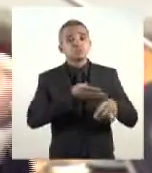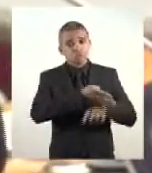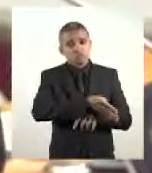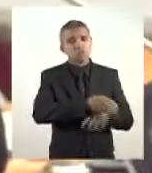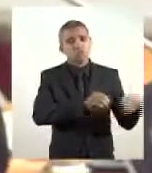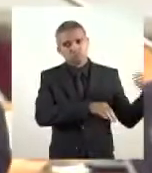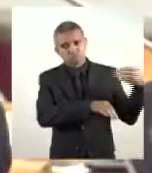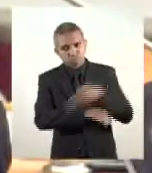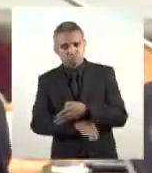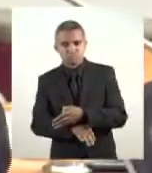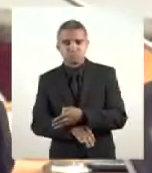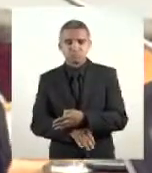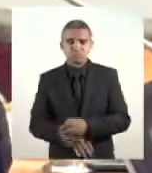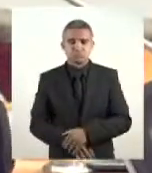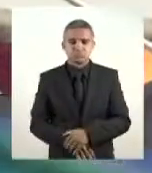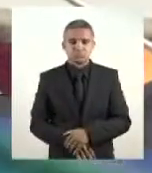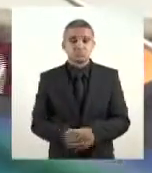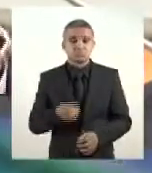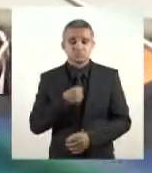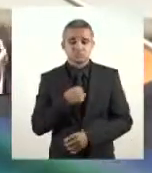aqui,